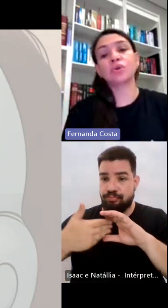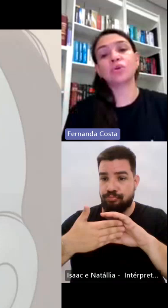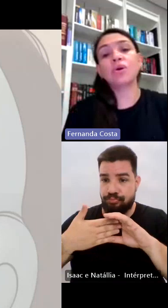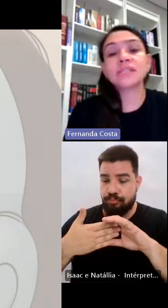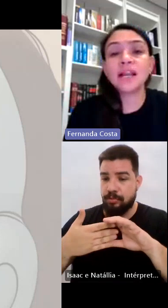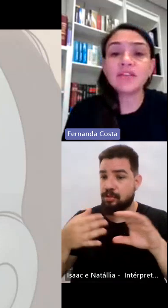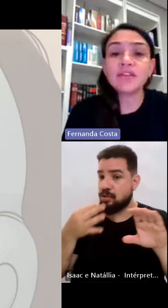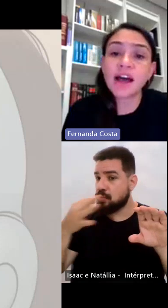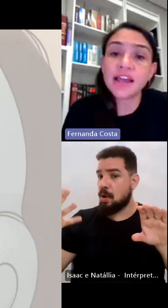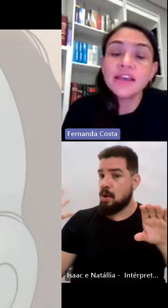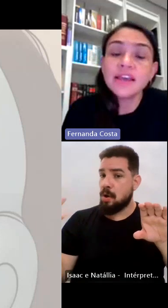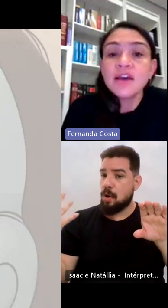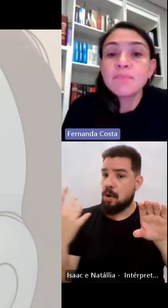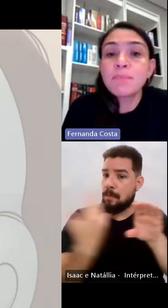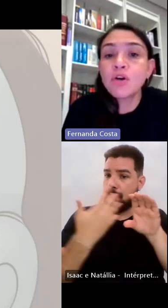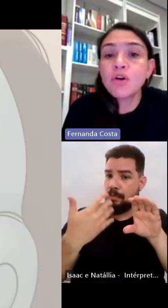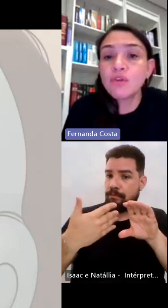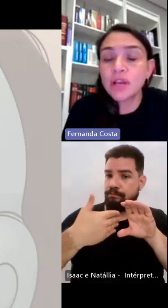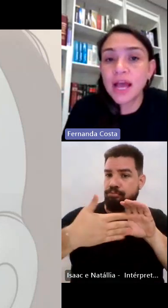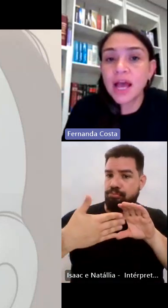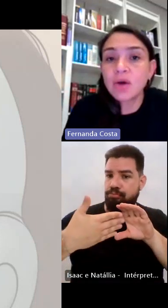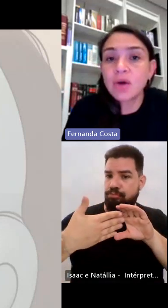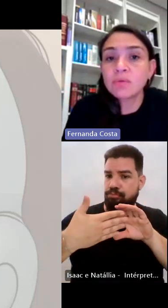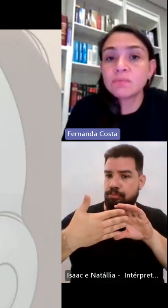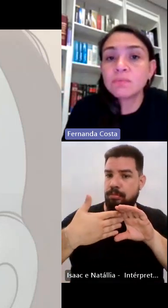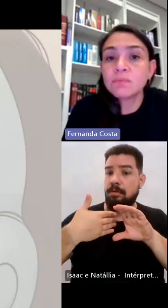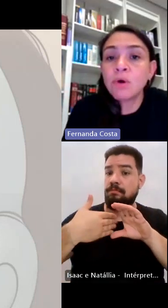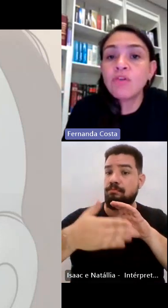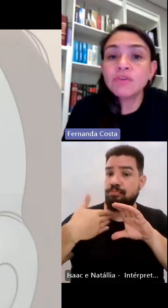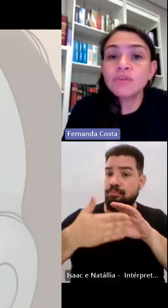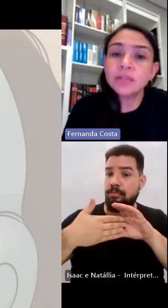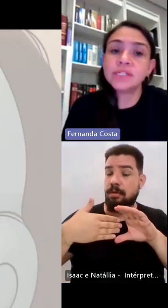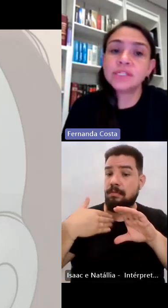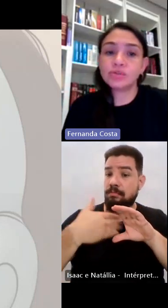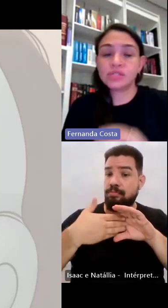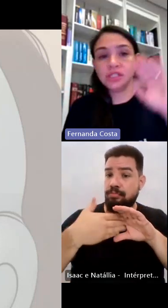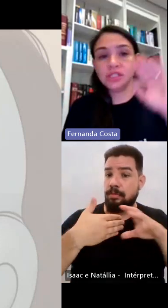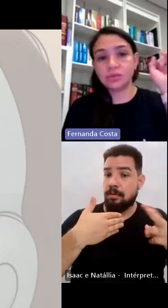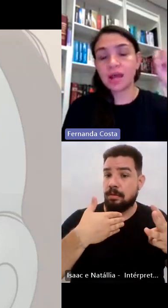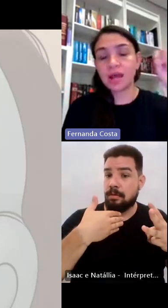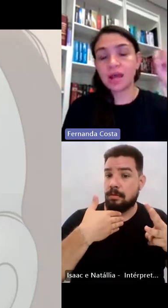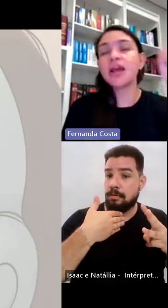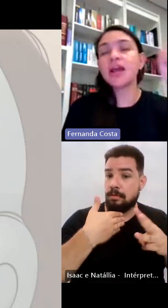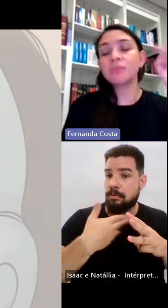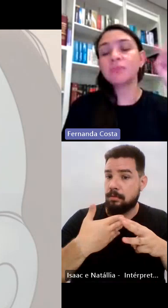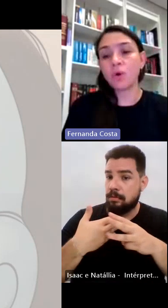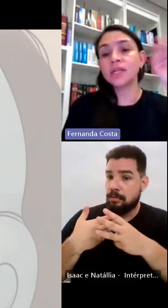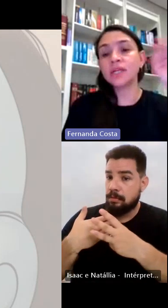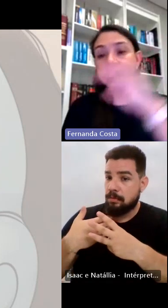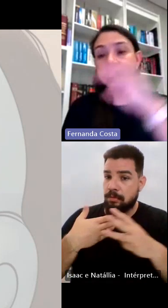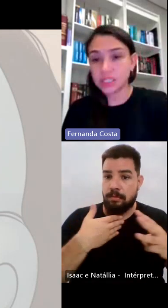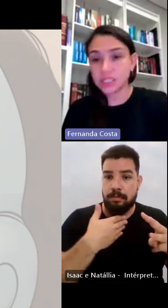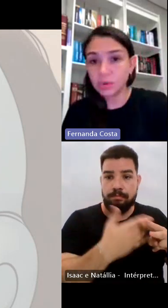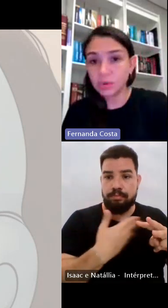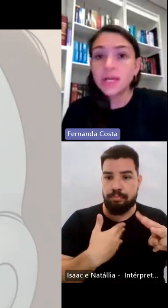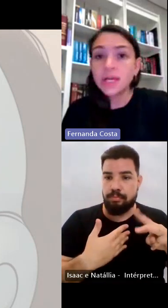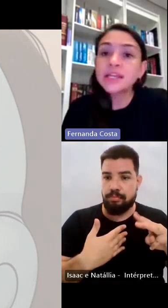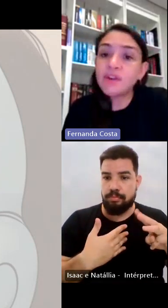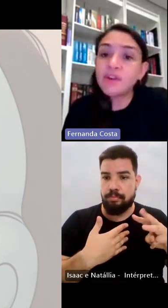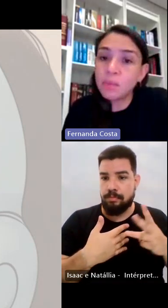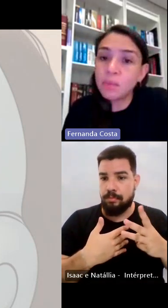ondas sonoras, ela vai provocar um movimento nesses ossículos, martelo, bigorna e